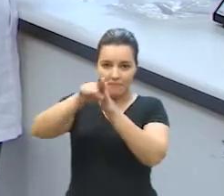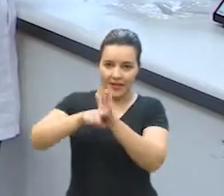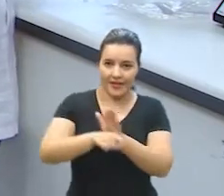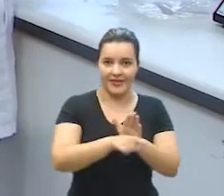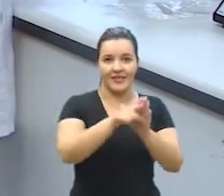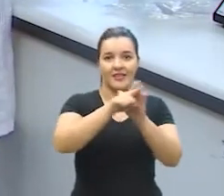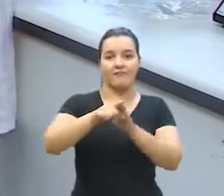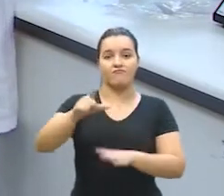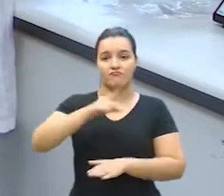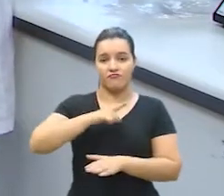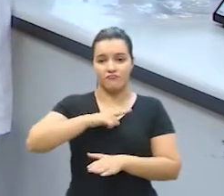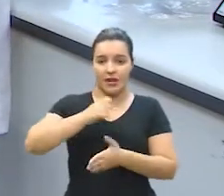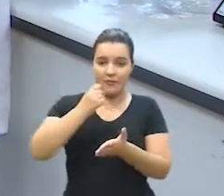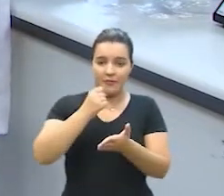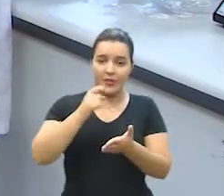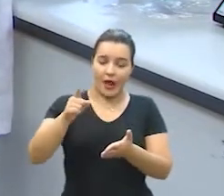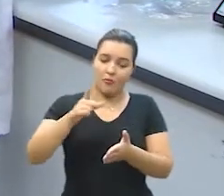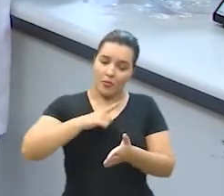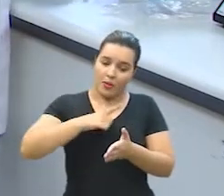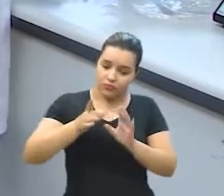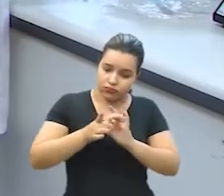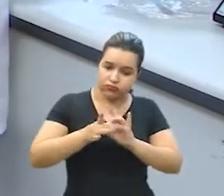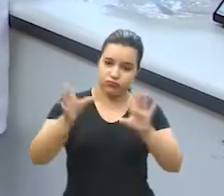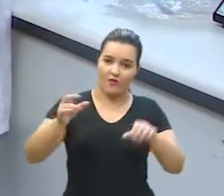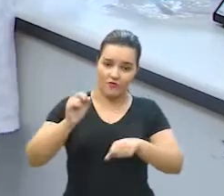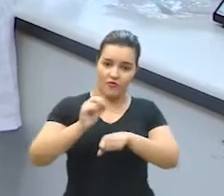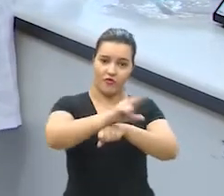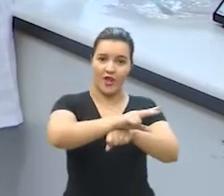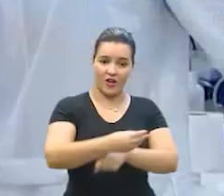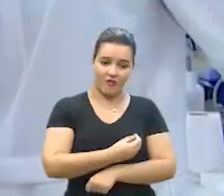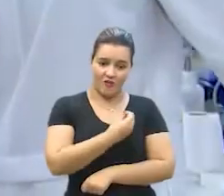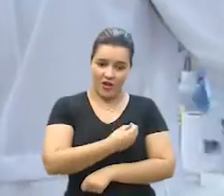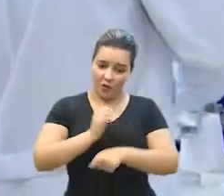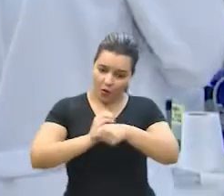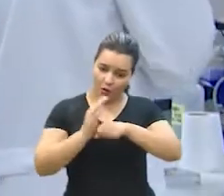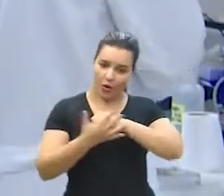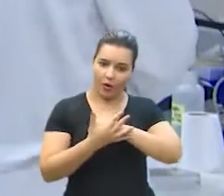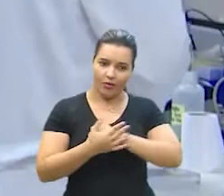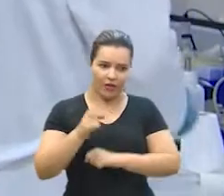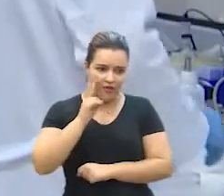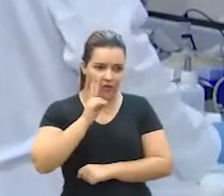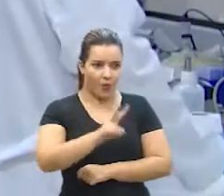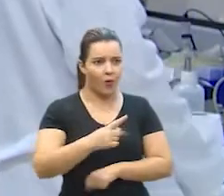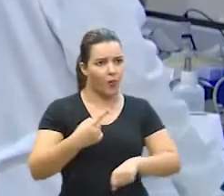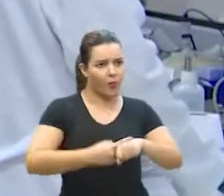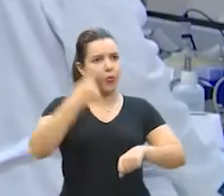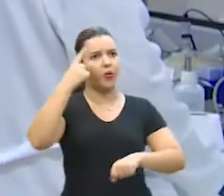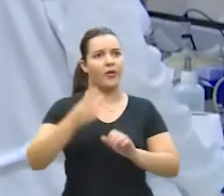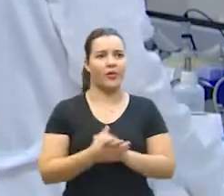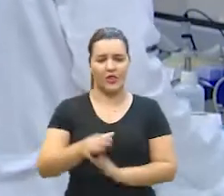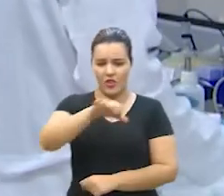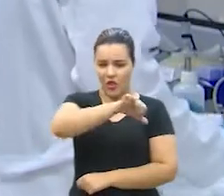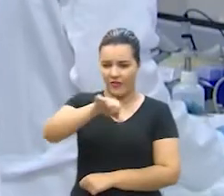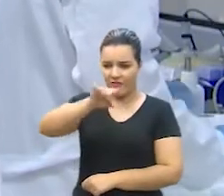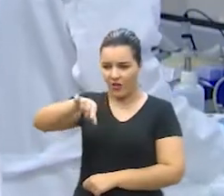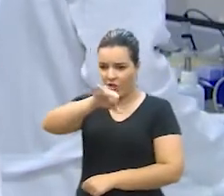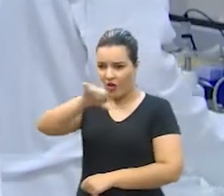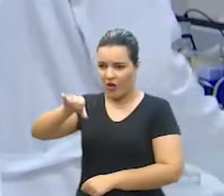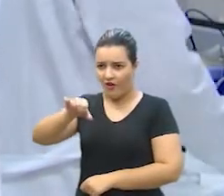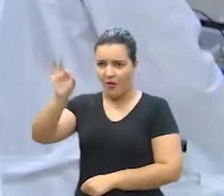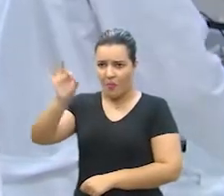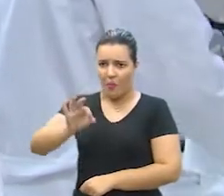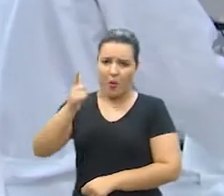É um dos laboratórios que tem autorização para lidar com vírus vivo. E aí, quando ela fez o teste, foi surpreendente, porque realmente